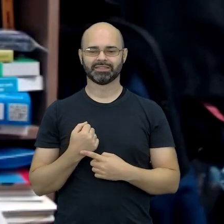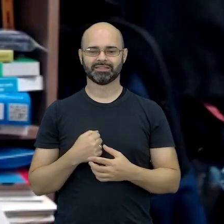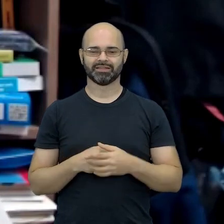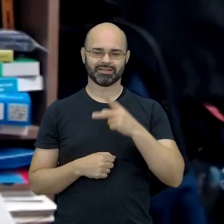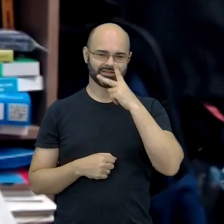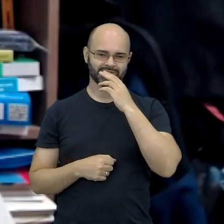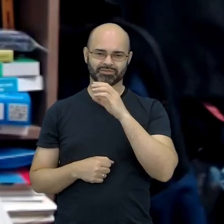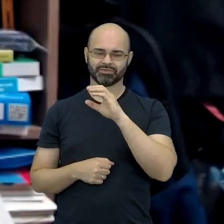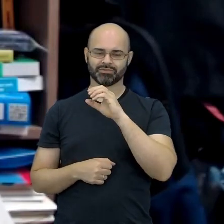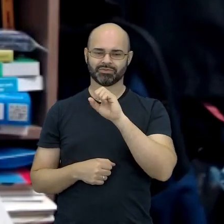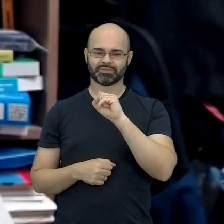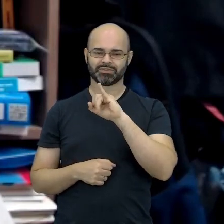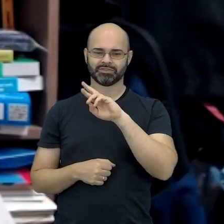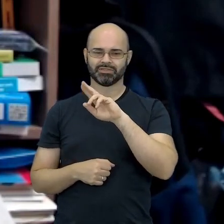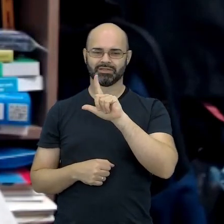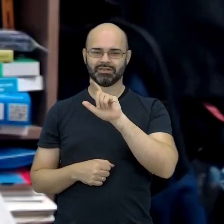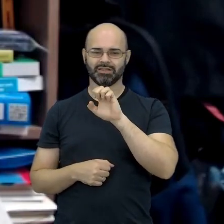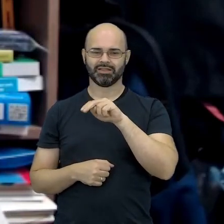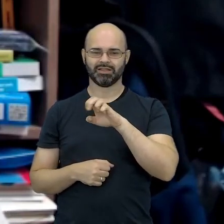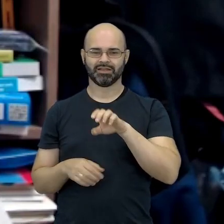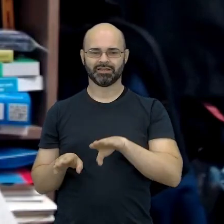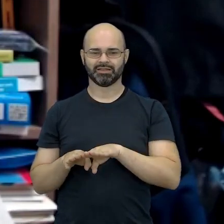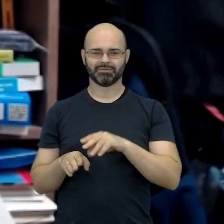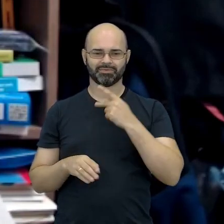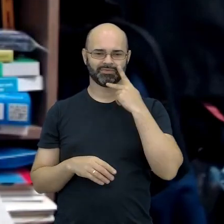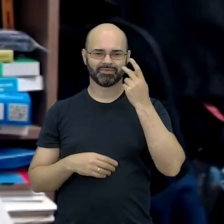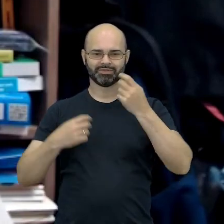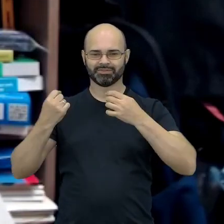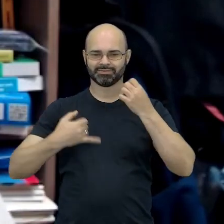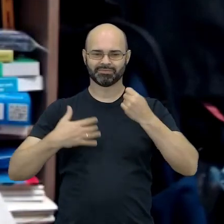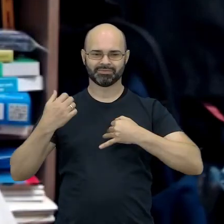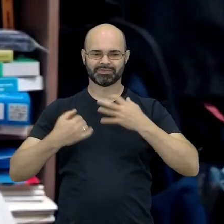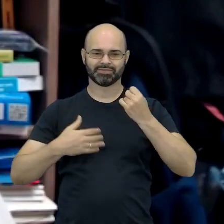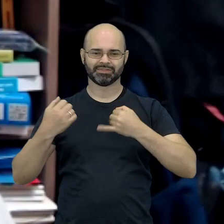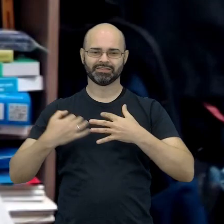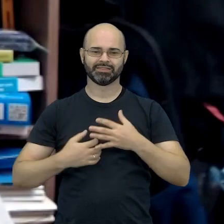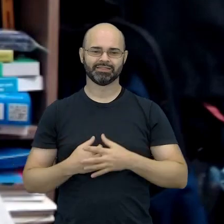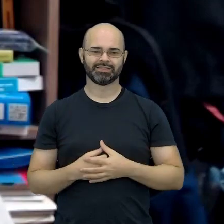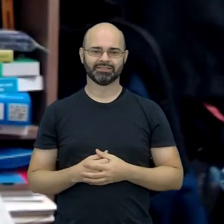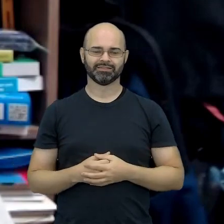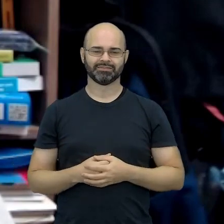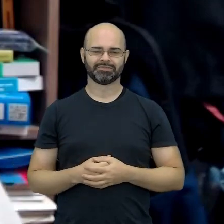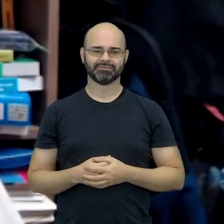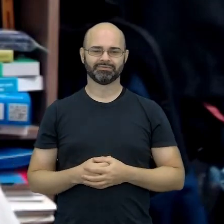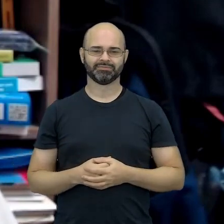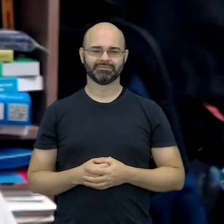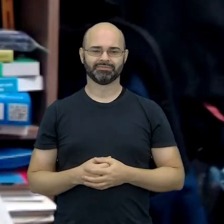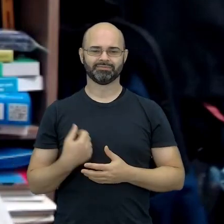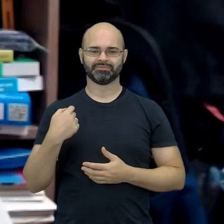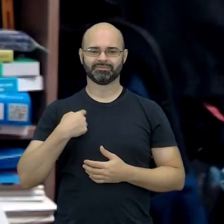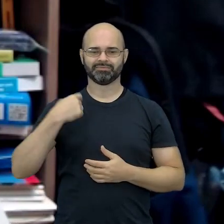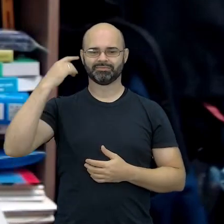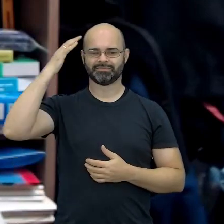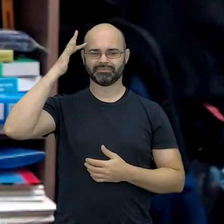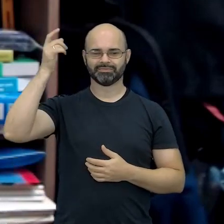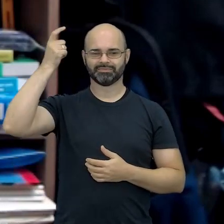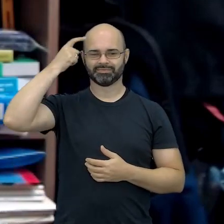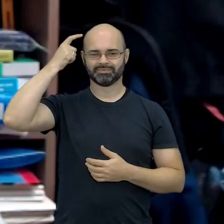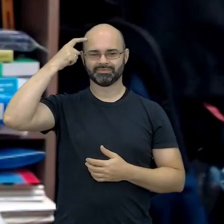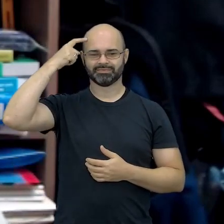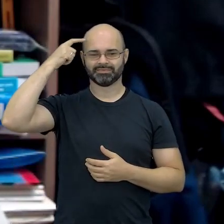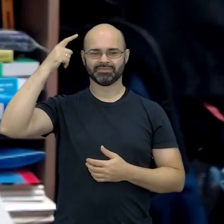Sirlene também, nesse momento que você foi fazendo as explicações, eu fui formulando aqui na minha cabeça,